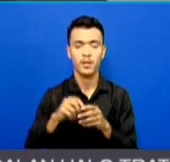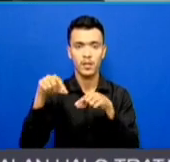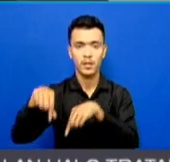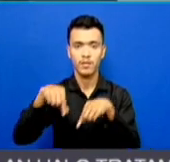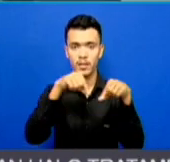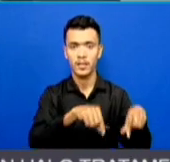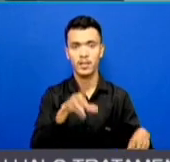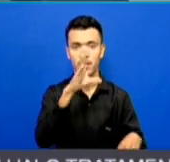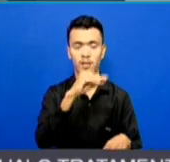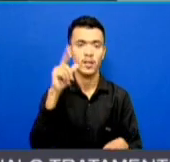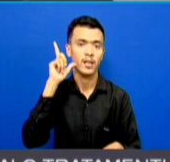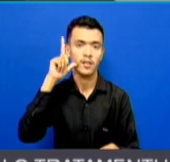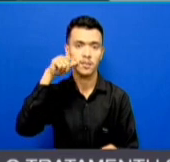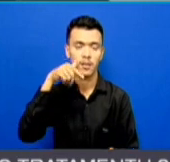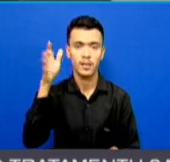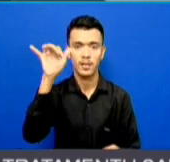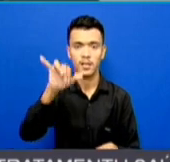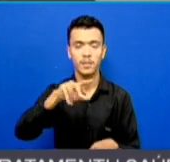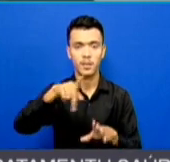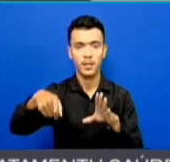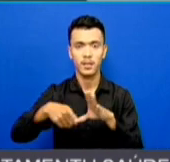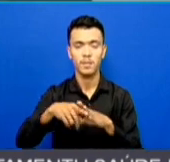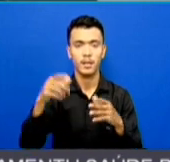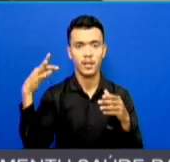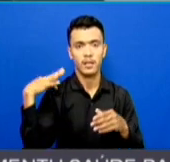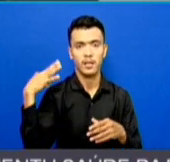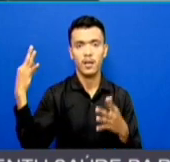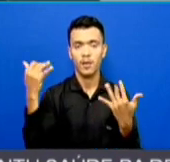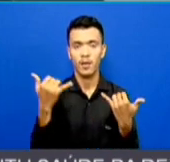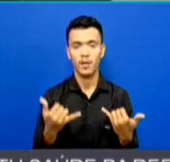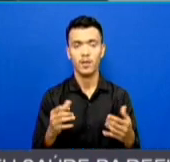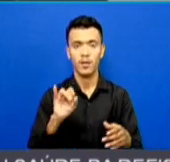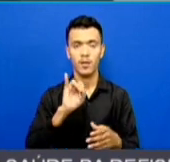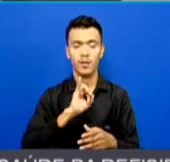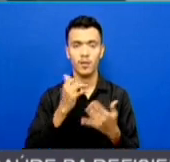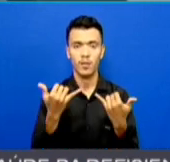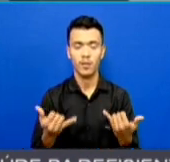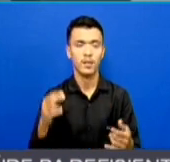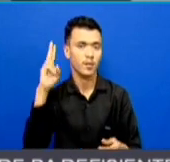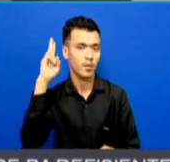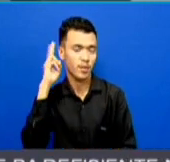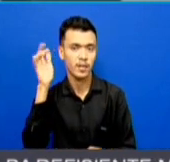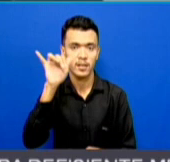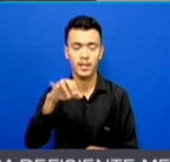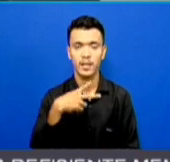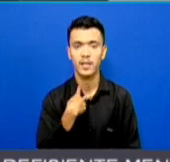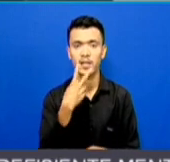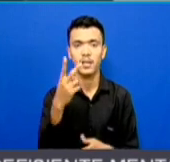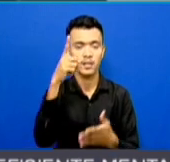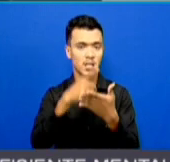ne vemos iha hola parte ona iha proses kandidatura e da ne me anu ing kata kohin lorong ita turona mo sir ne lian sai da mak motiva